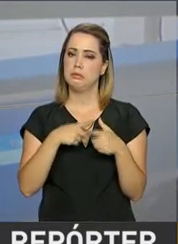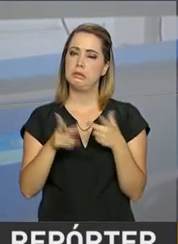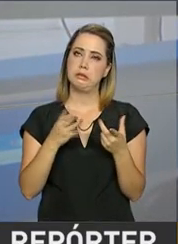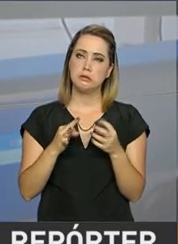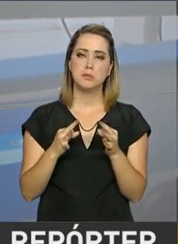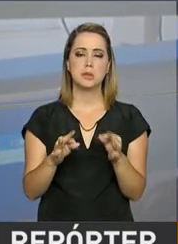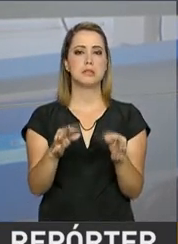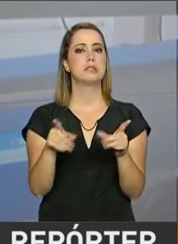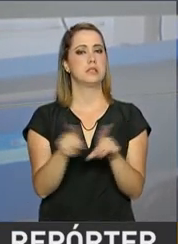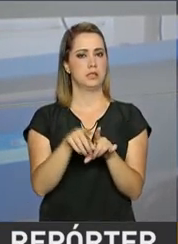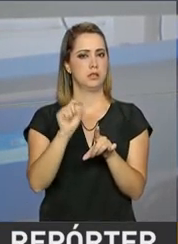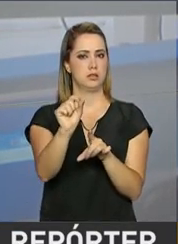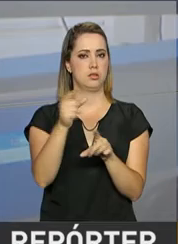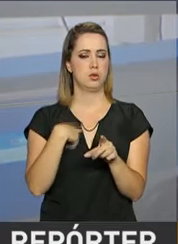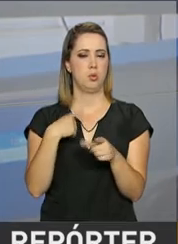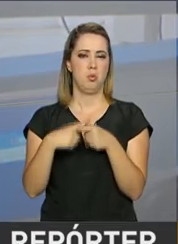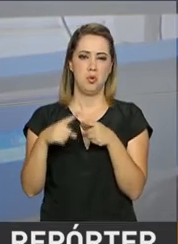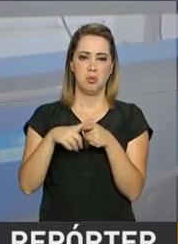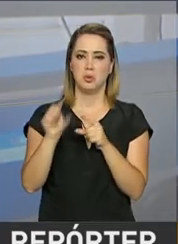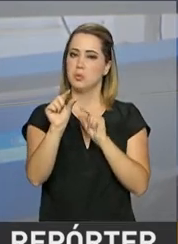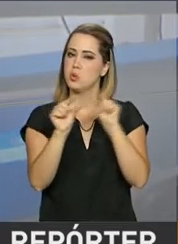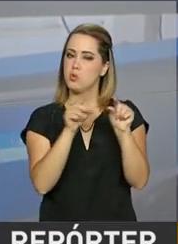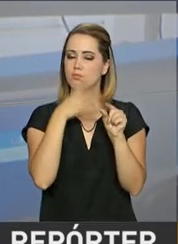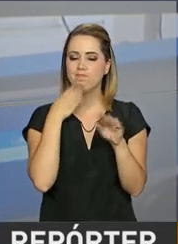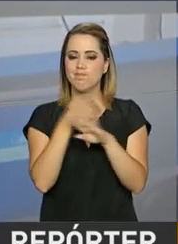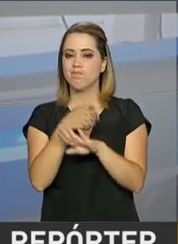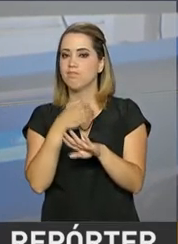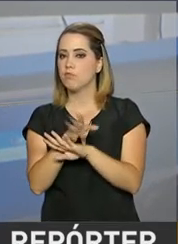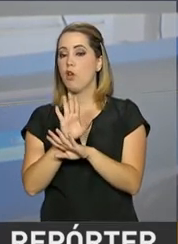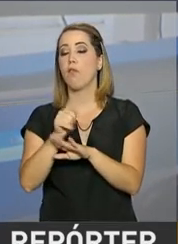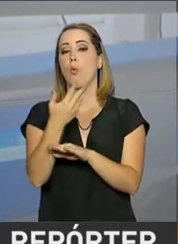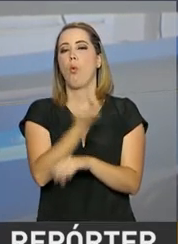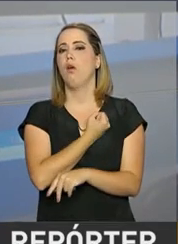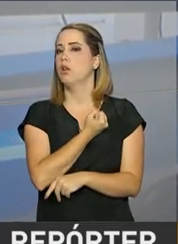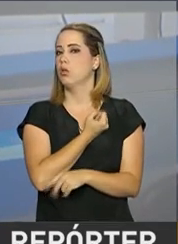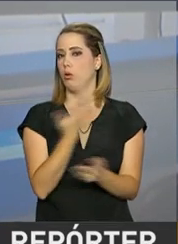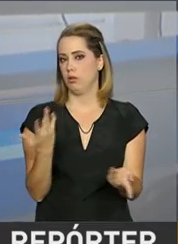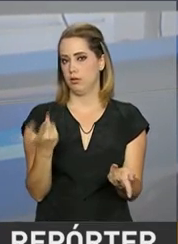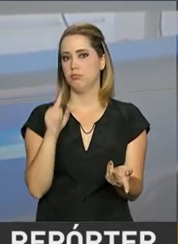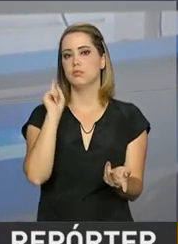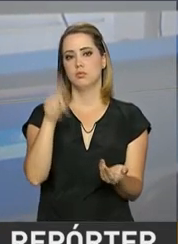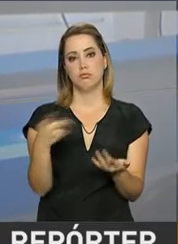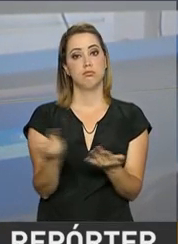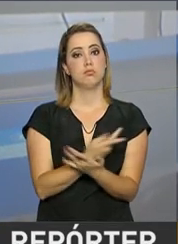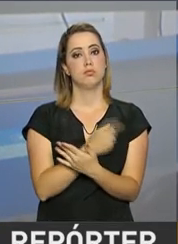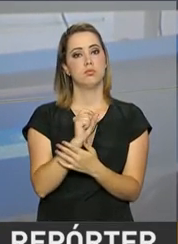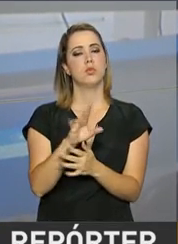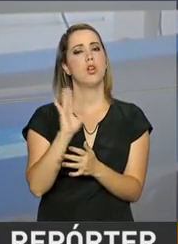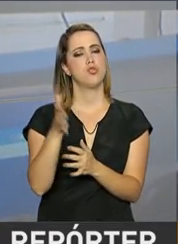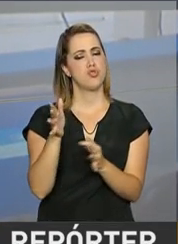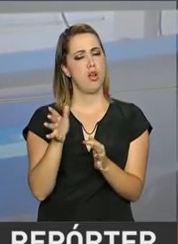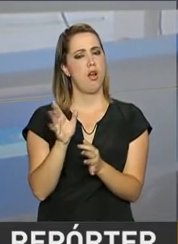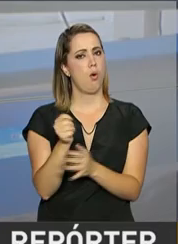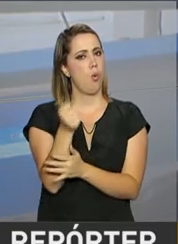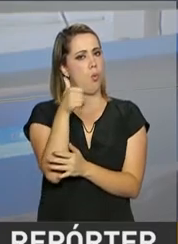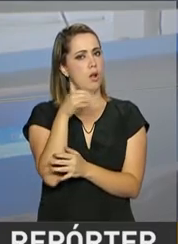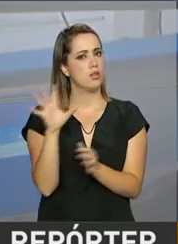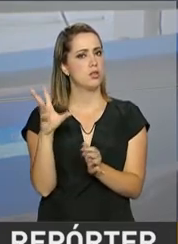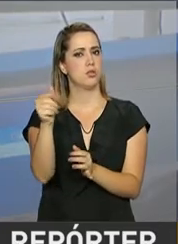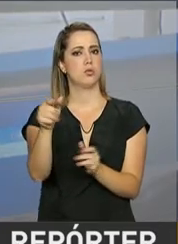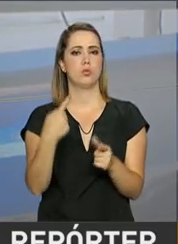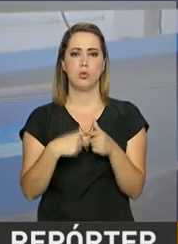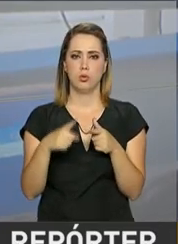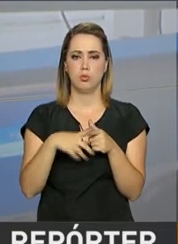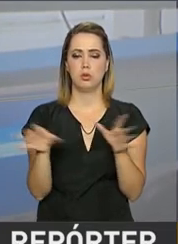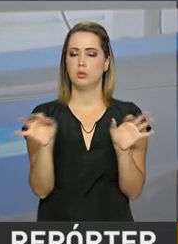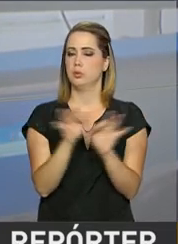algumas dificuldades para alguns participantes acessarem as notas. Essas situações estão sendo solucionadas e até o final do